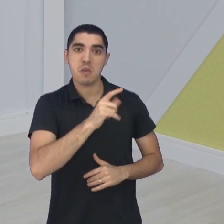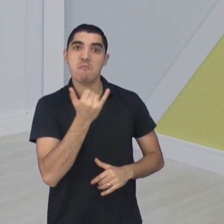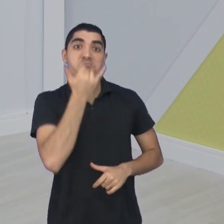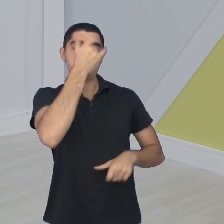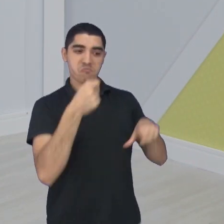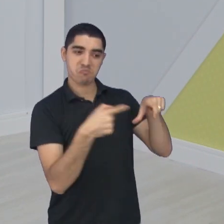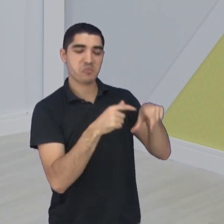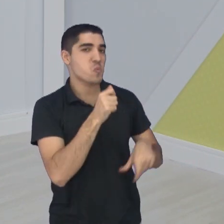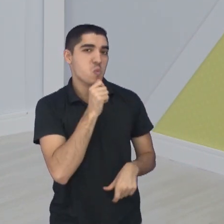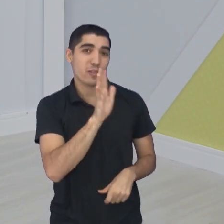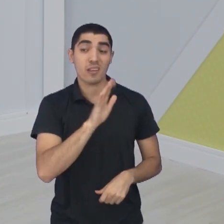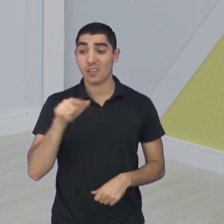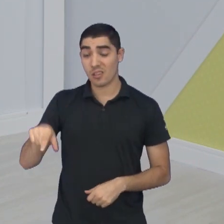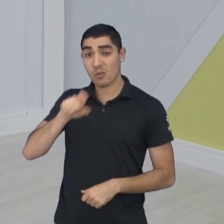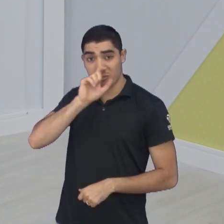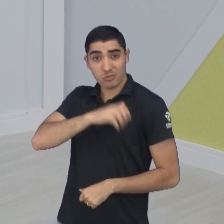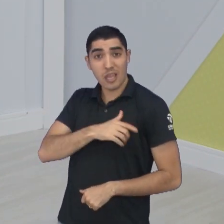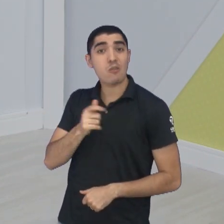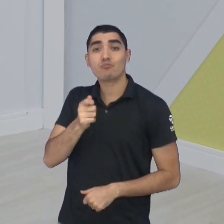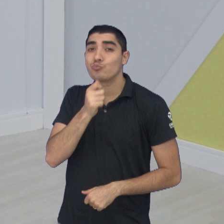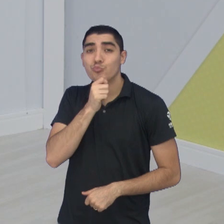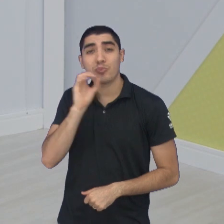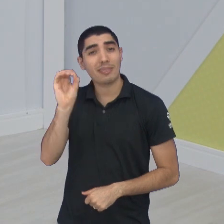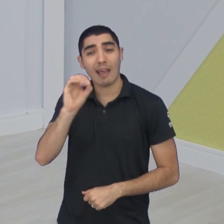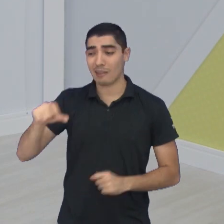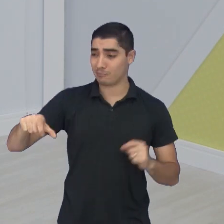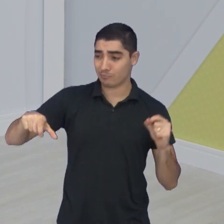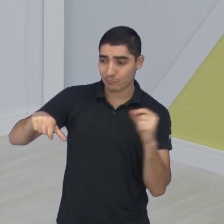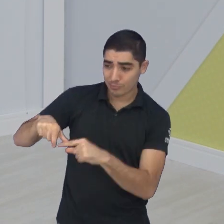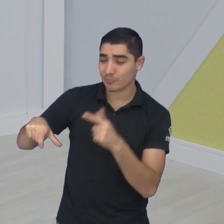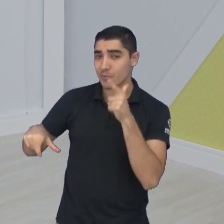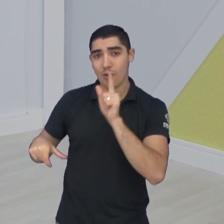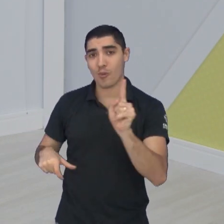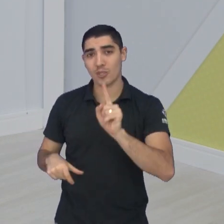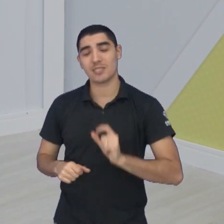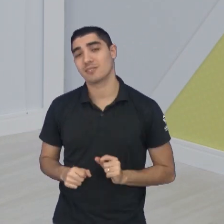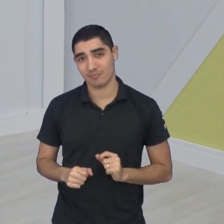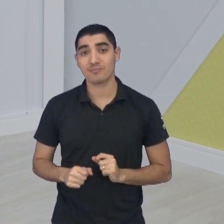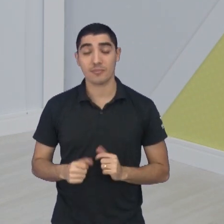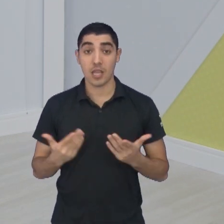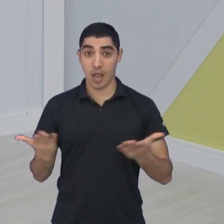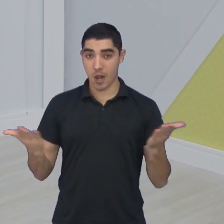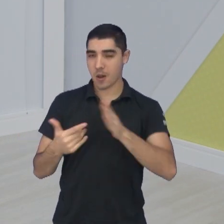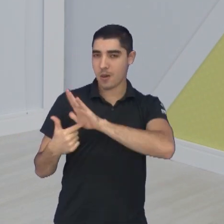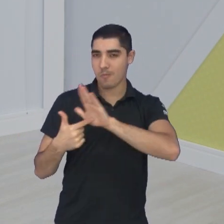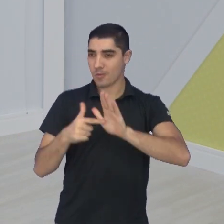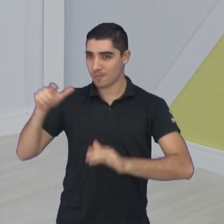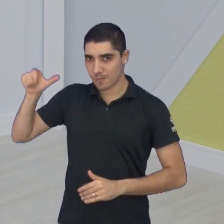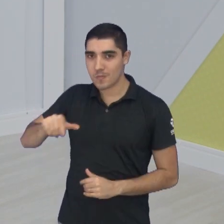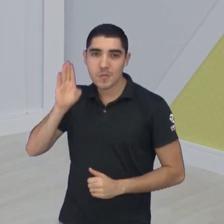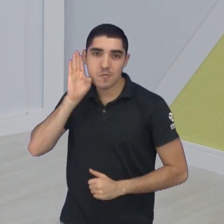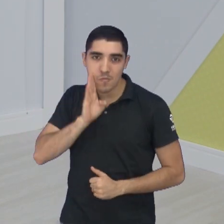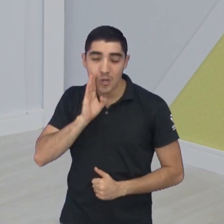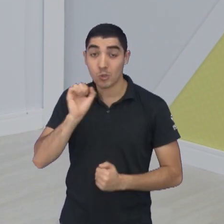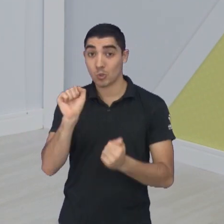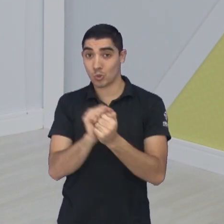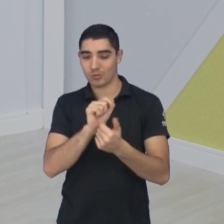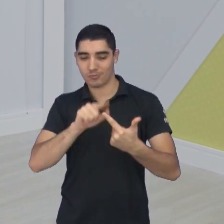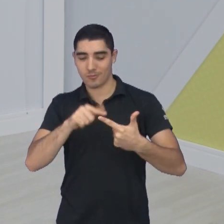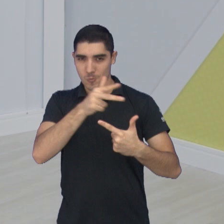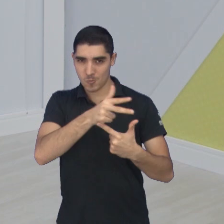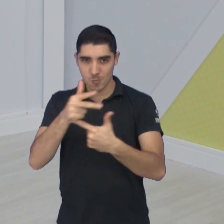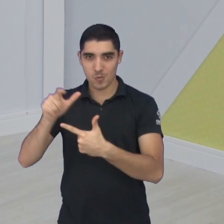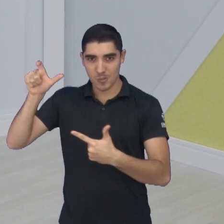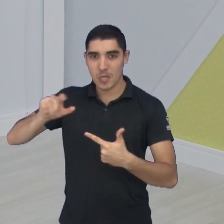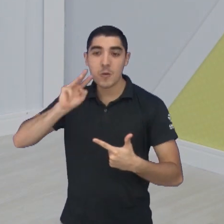José sem marcar um golzinho nesta Série D. Quem vai contar tudo isso para você é o nosso repórter Paulo Ricardo, com imagens de